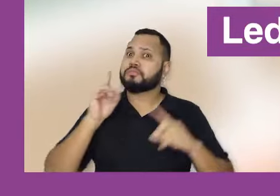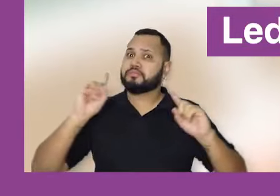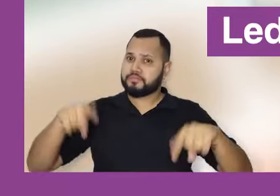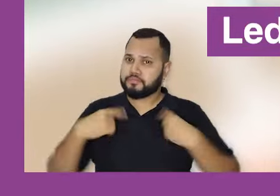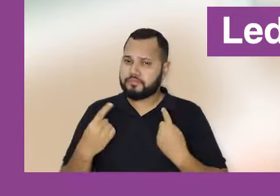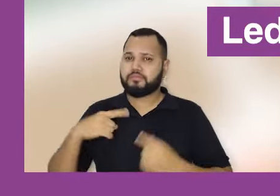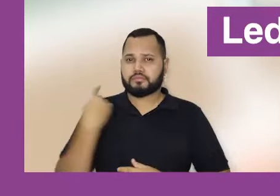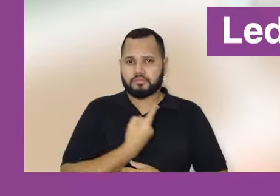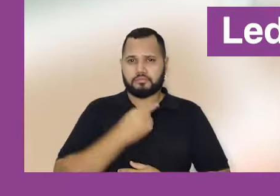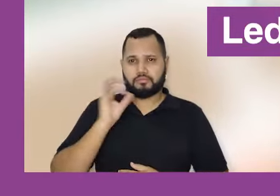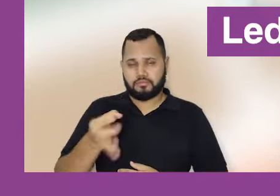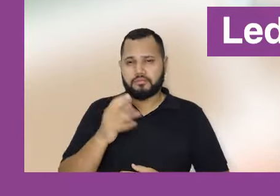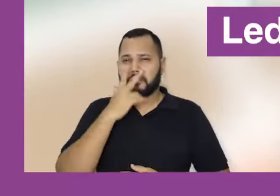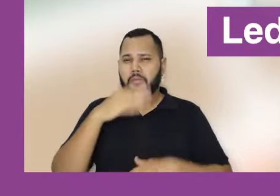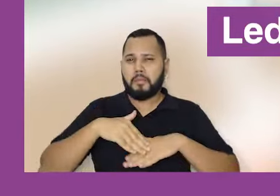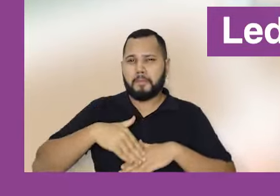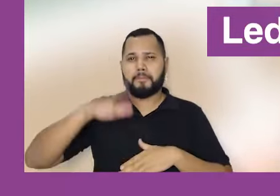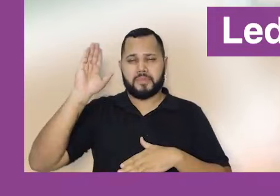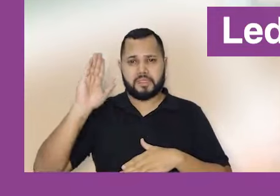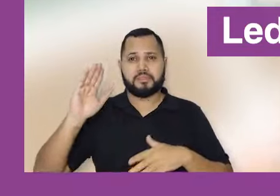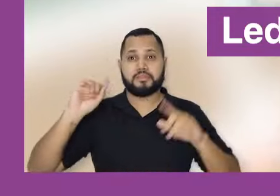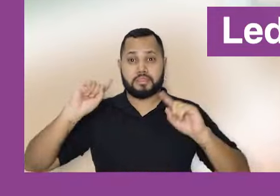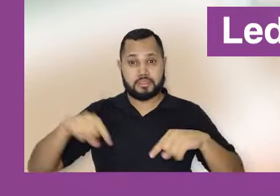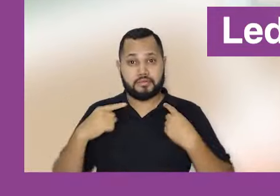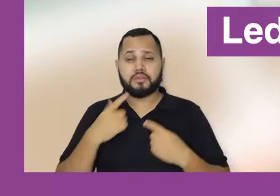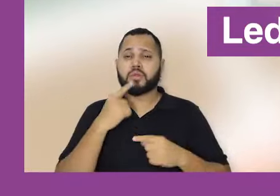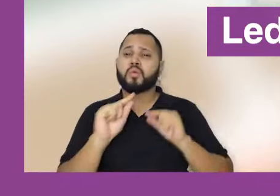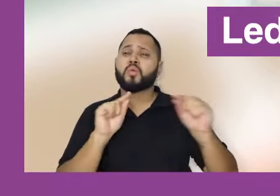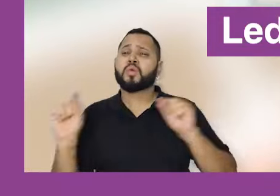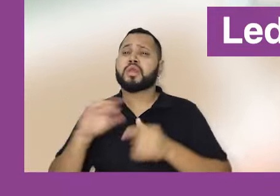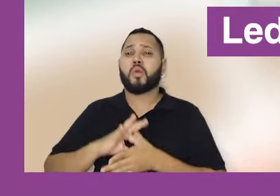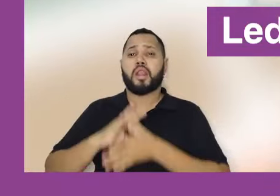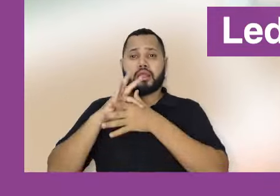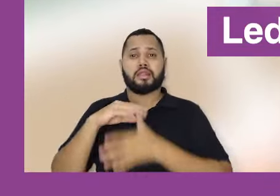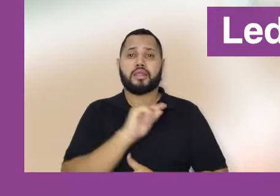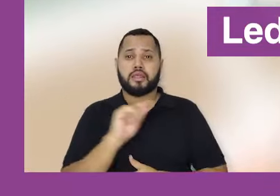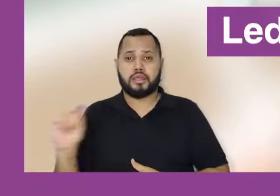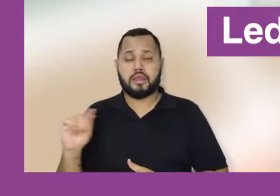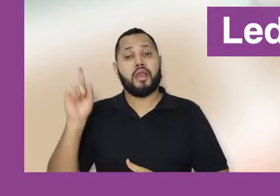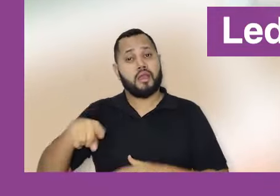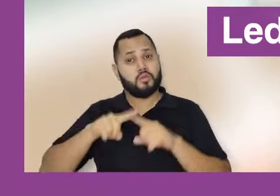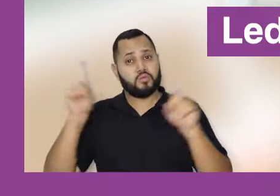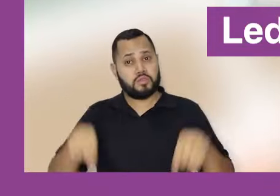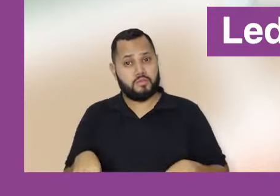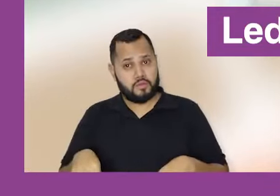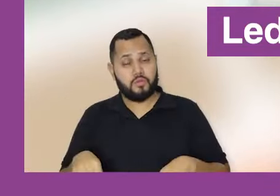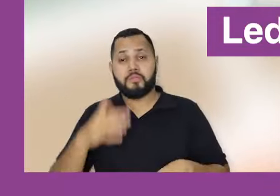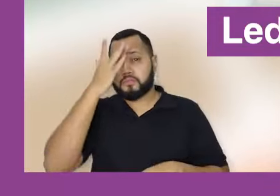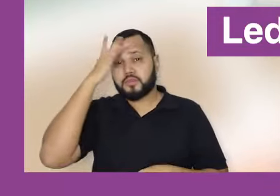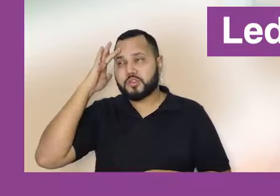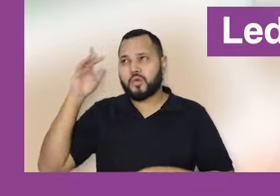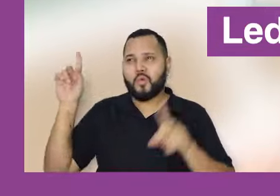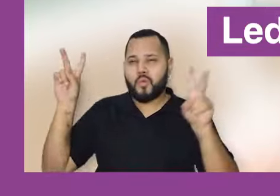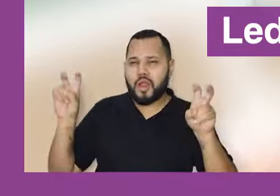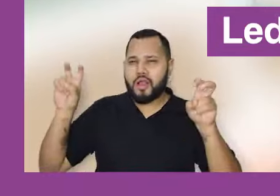desafiador para nós eu acho que traz cada vez mais esse Desafio o que que é um líder o líder é um servidor é o cara